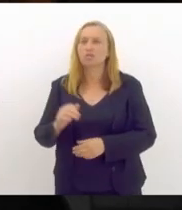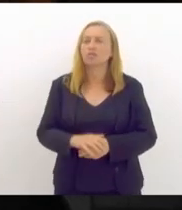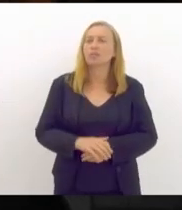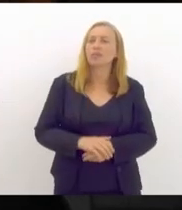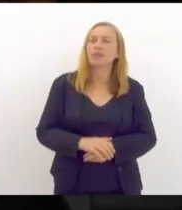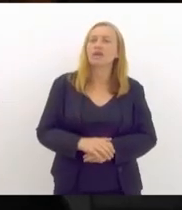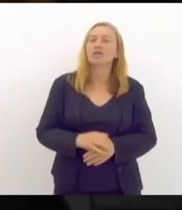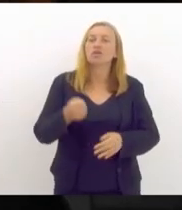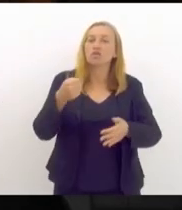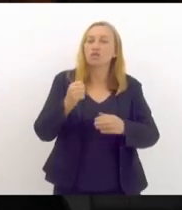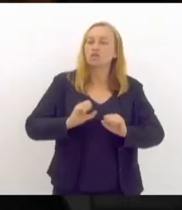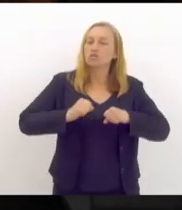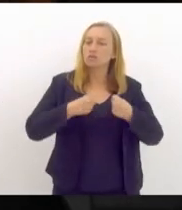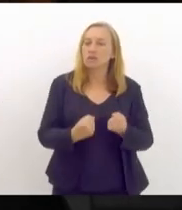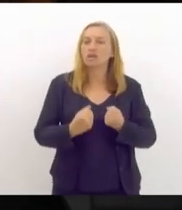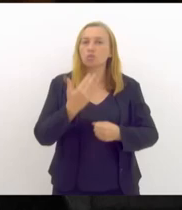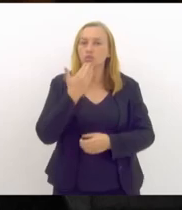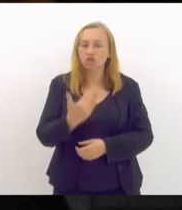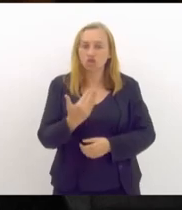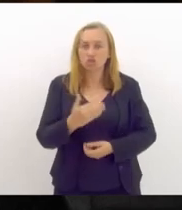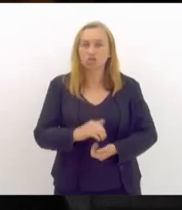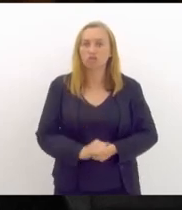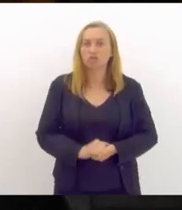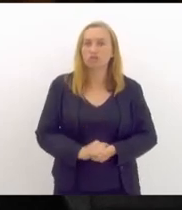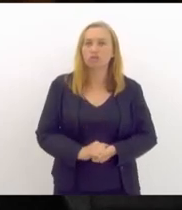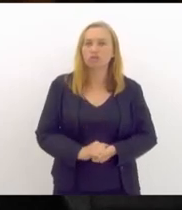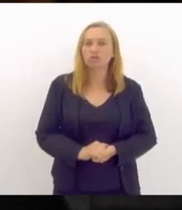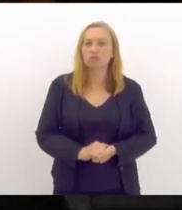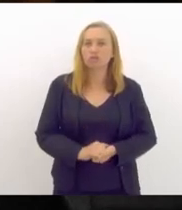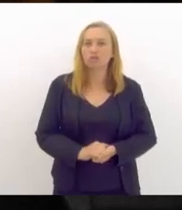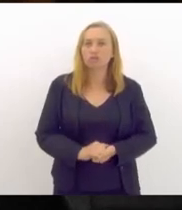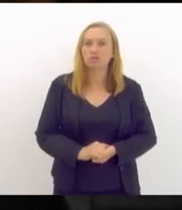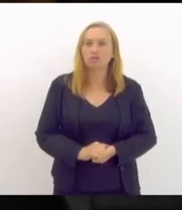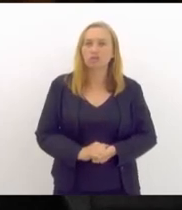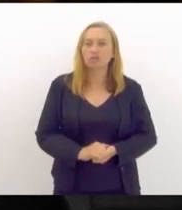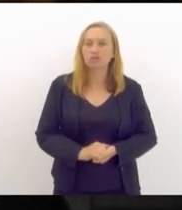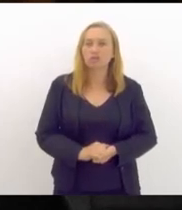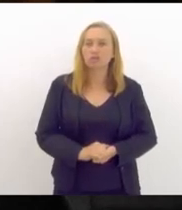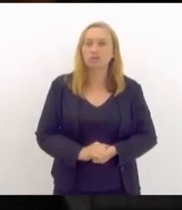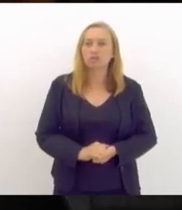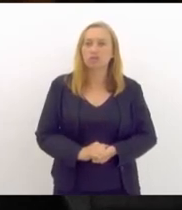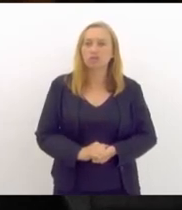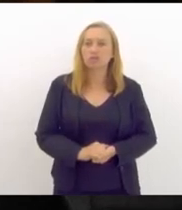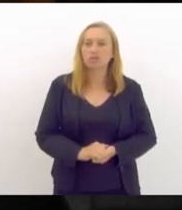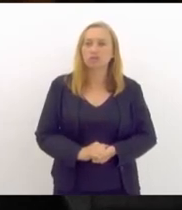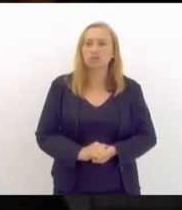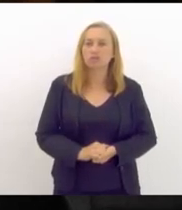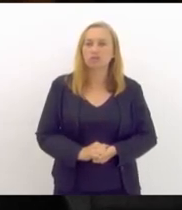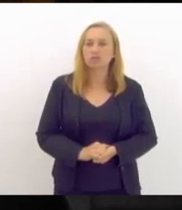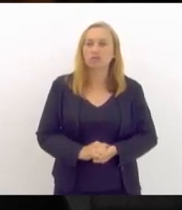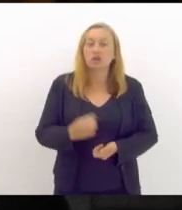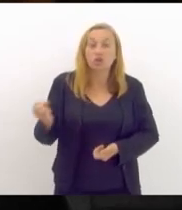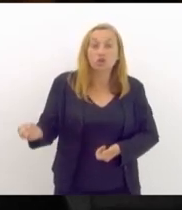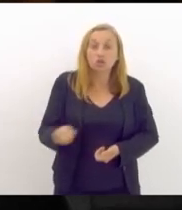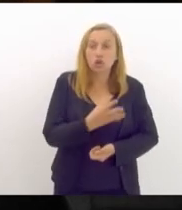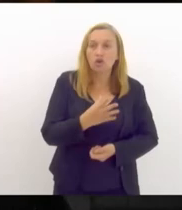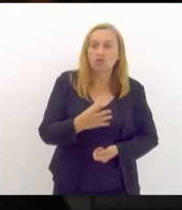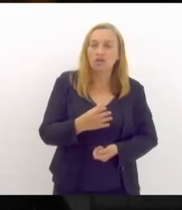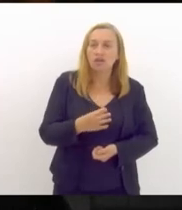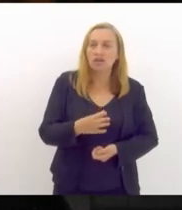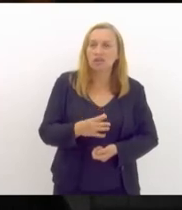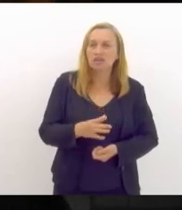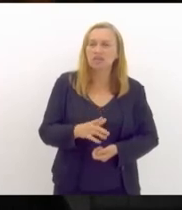reforçaram o pedido que era não só tem uma nova licitação